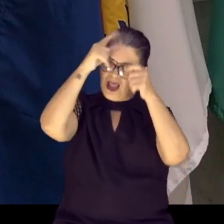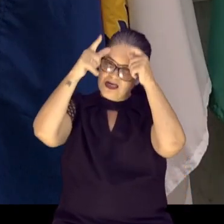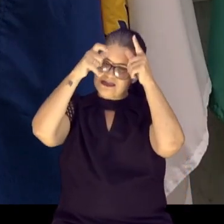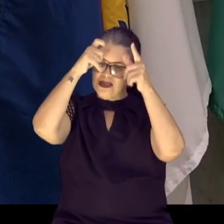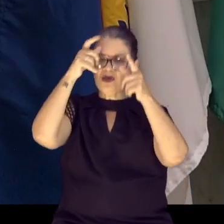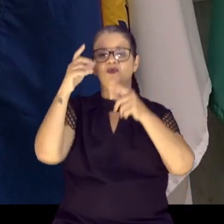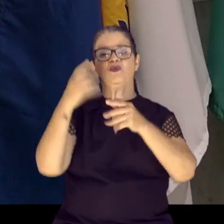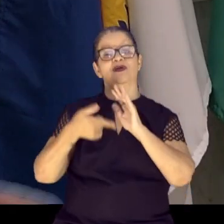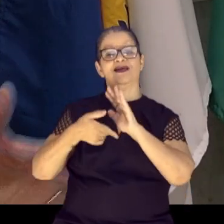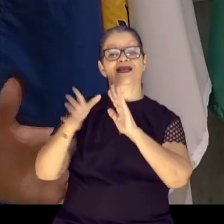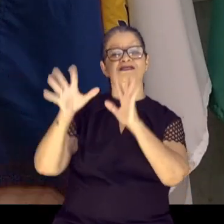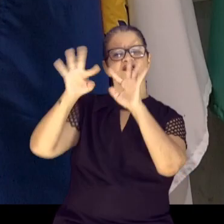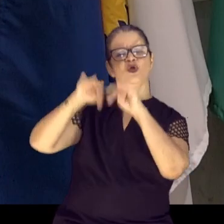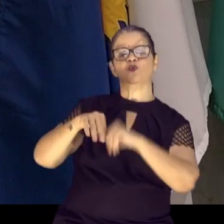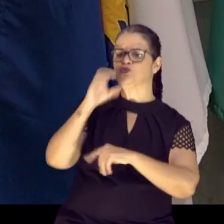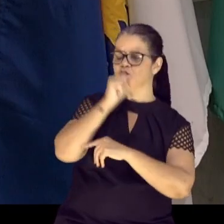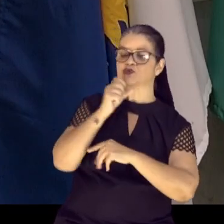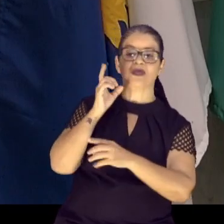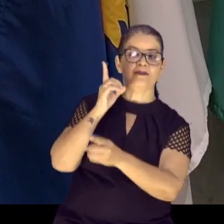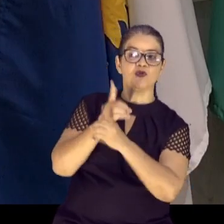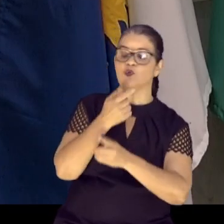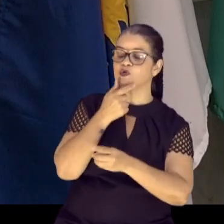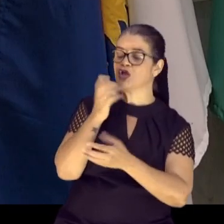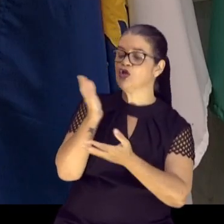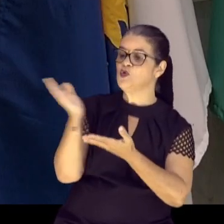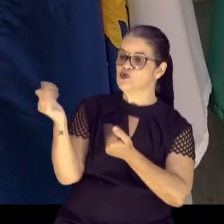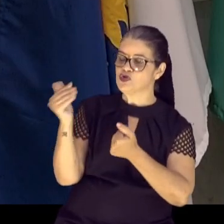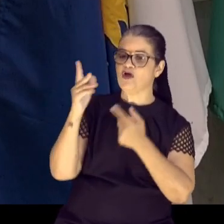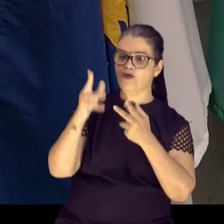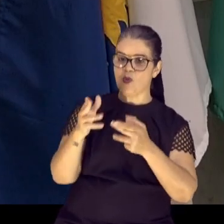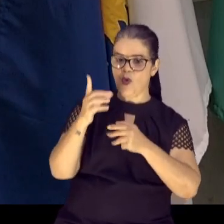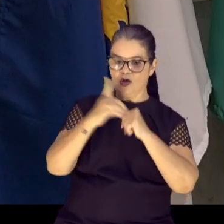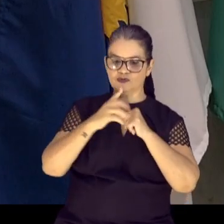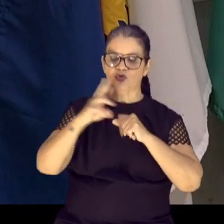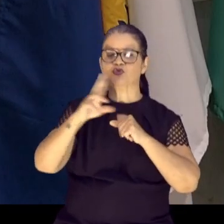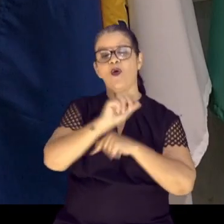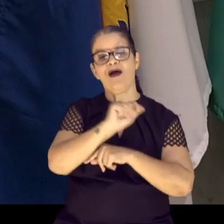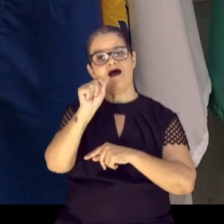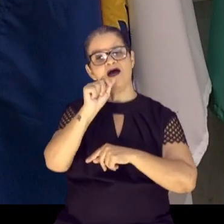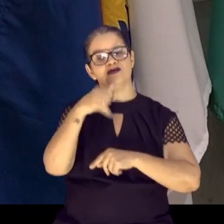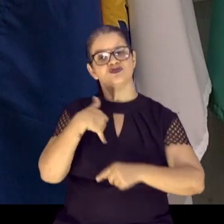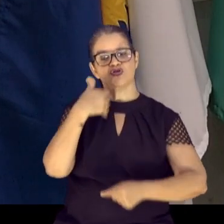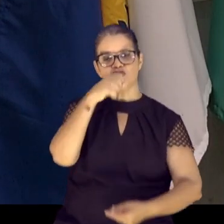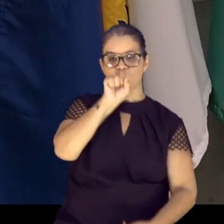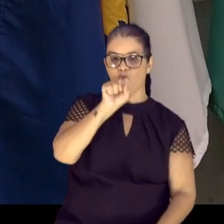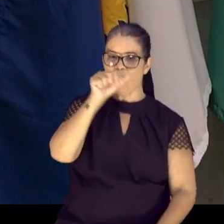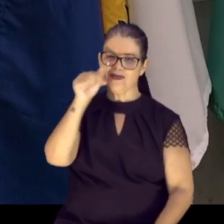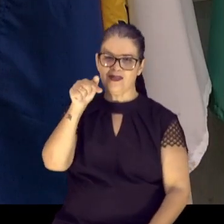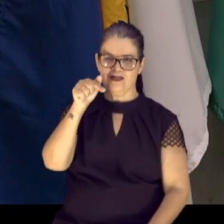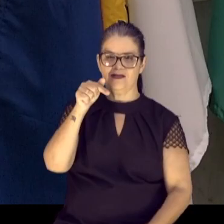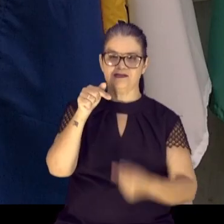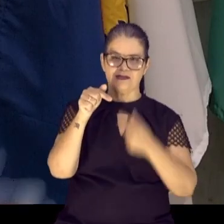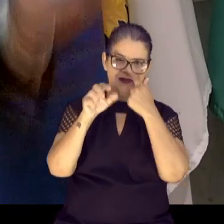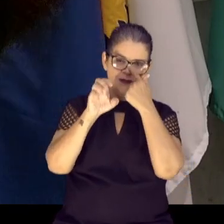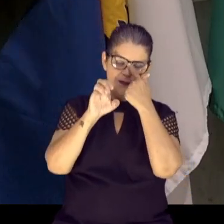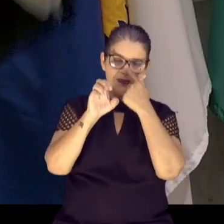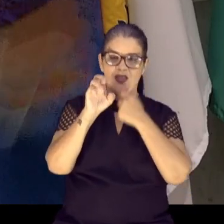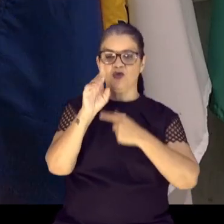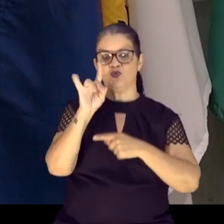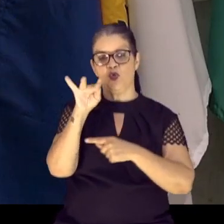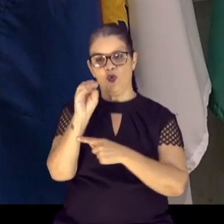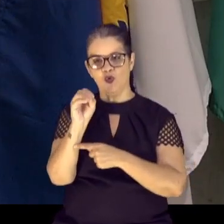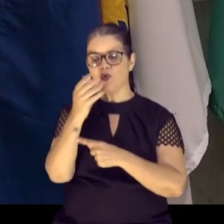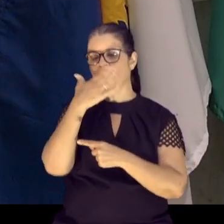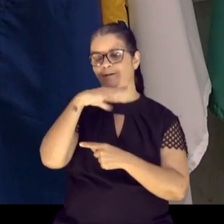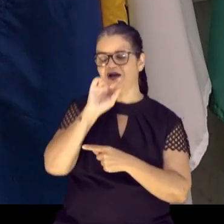sábado, encontrei um jovem, assim como o doutor Arraes, de 87 anos de idade, Eudoro Santana, pai do